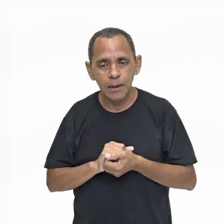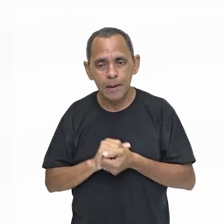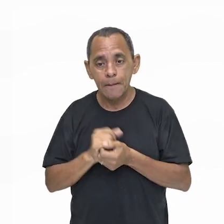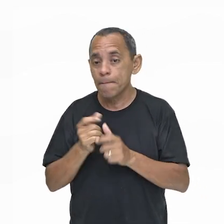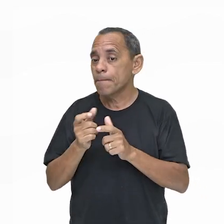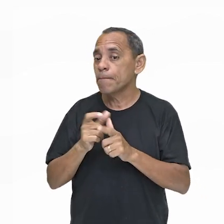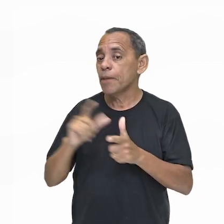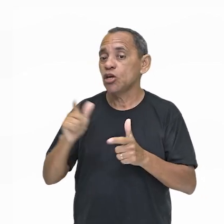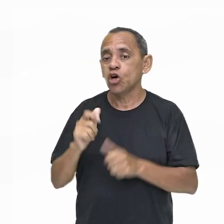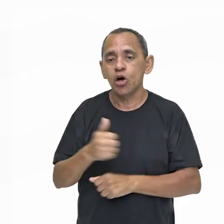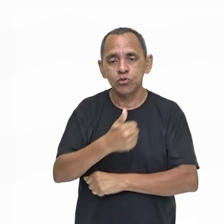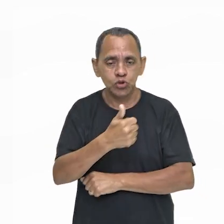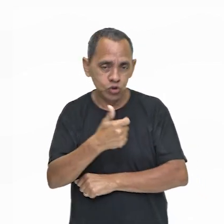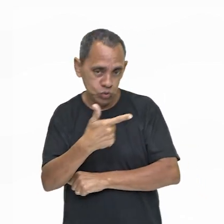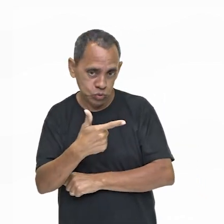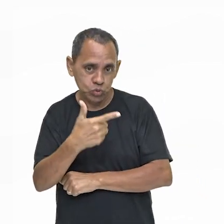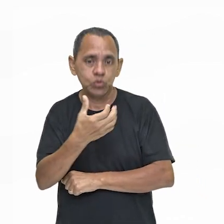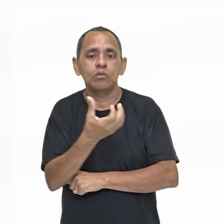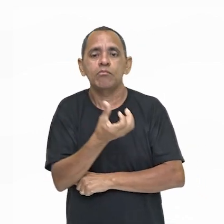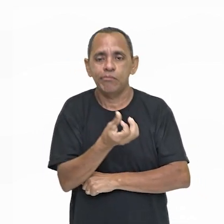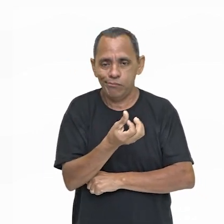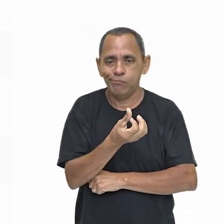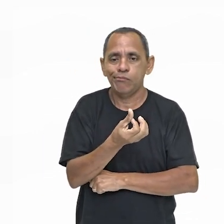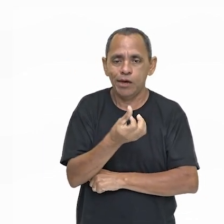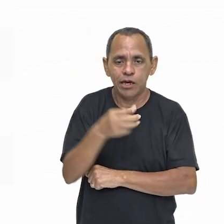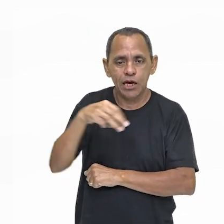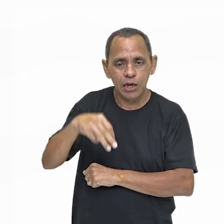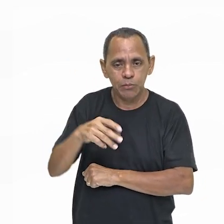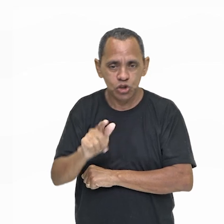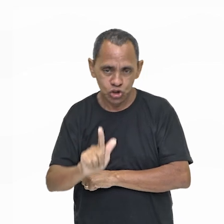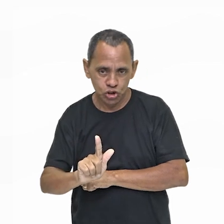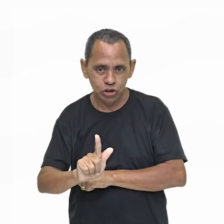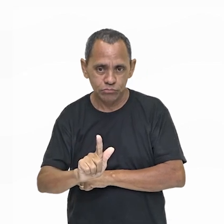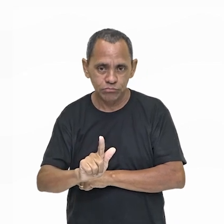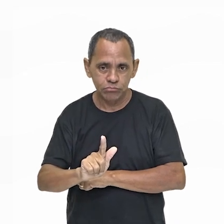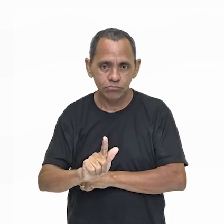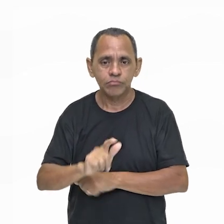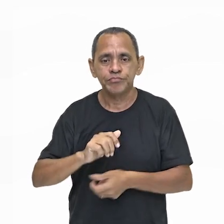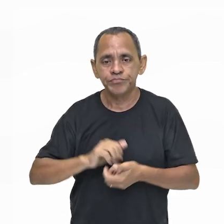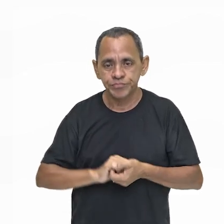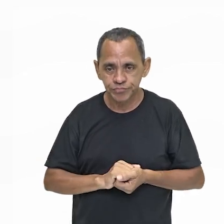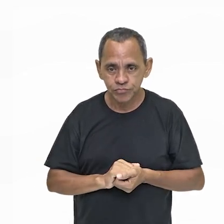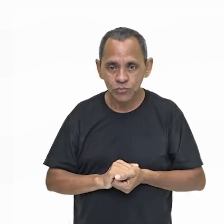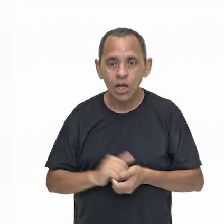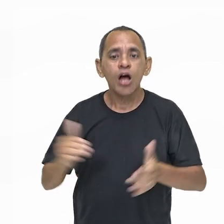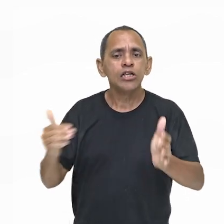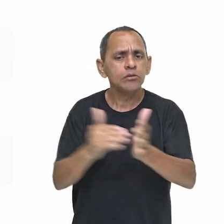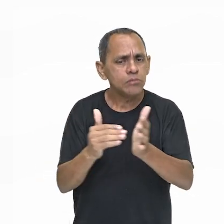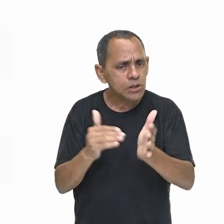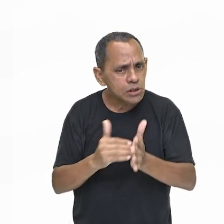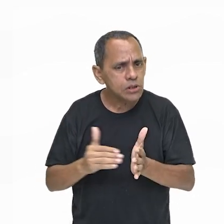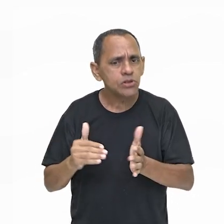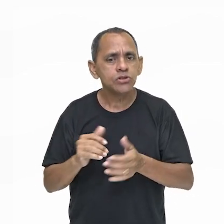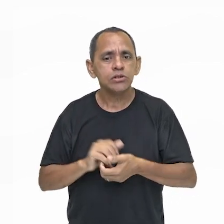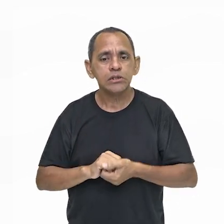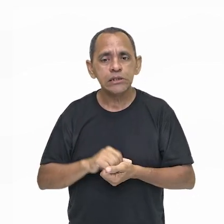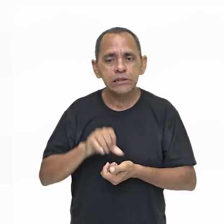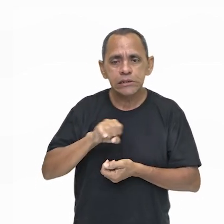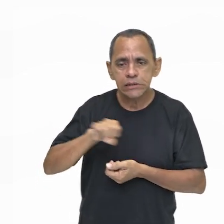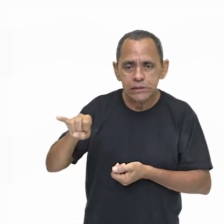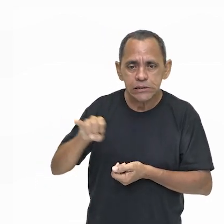126 miligramas por decilitro. Então, esse daí é o limite. Se você chega